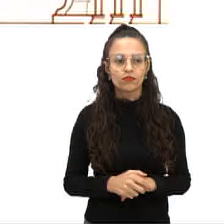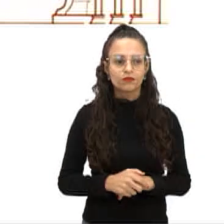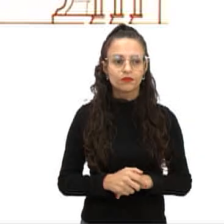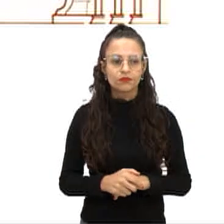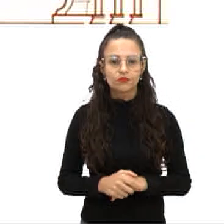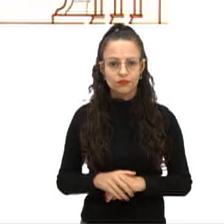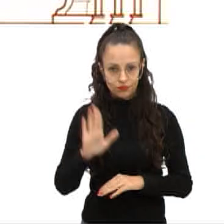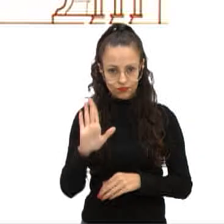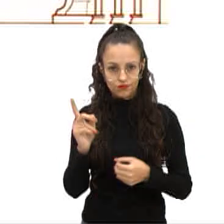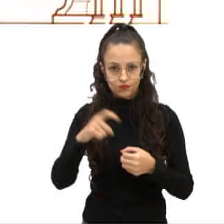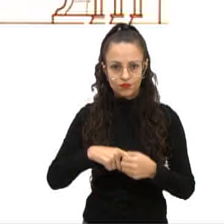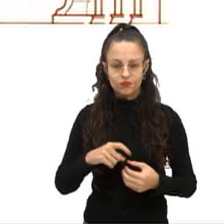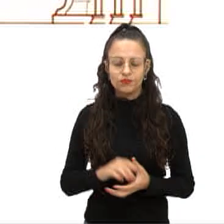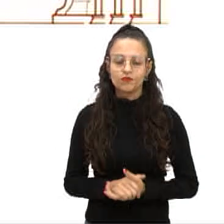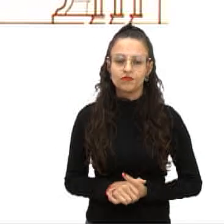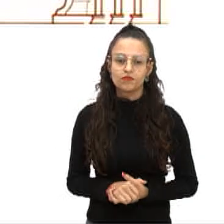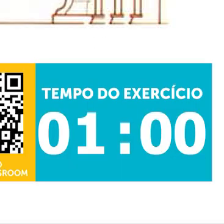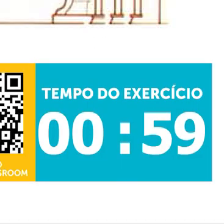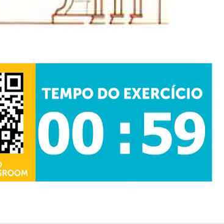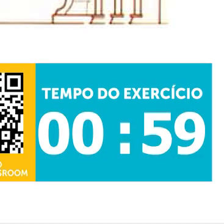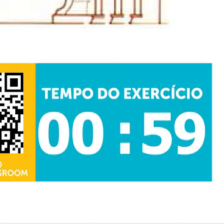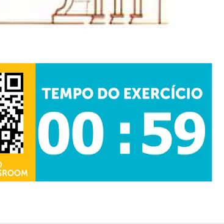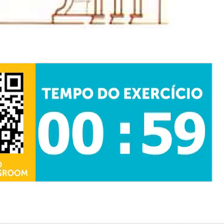porta. A gente já volta.